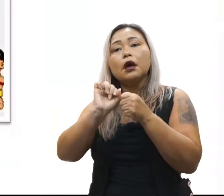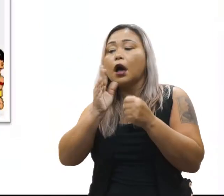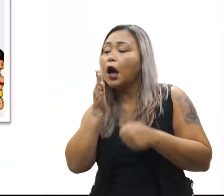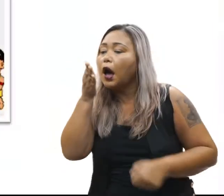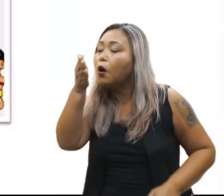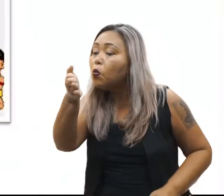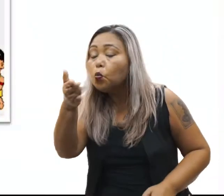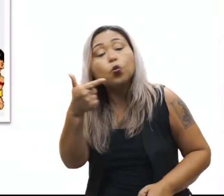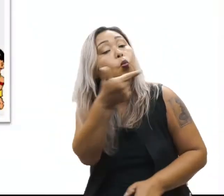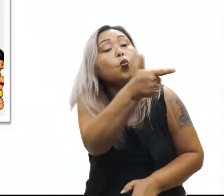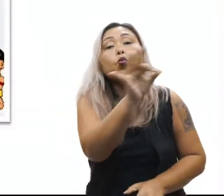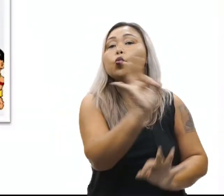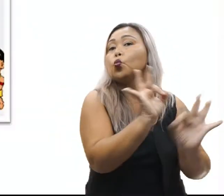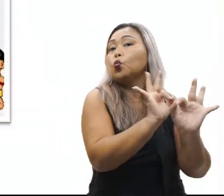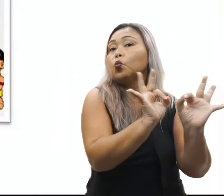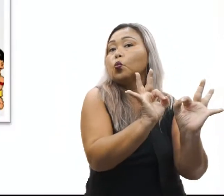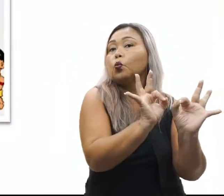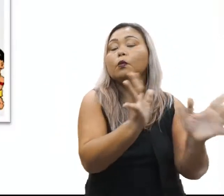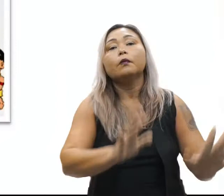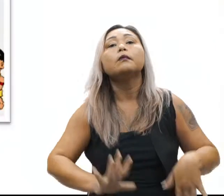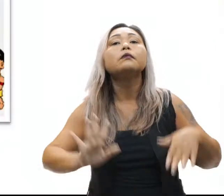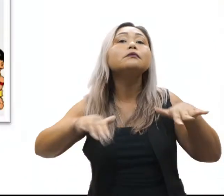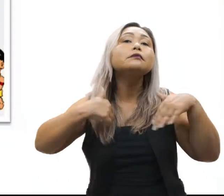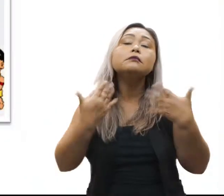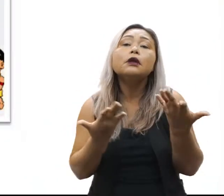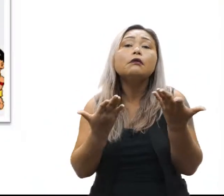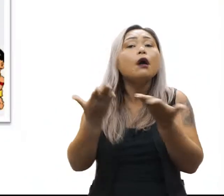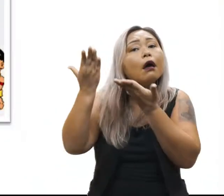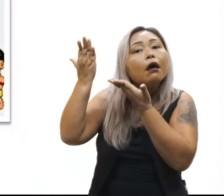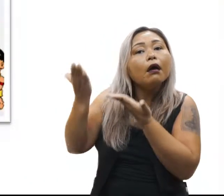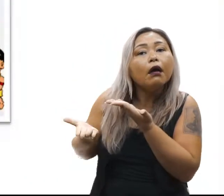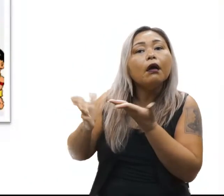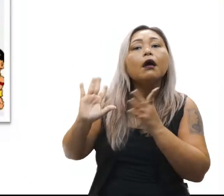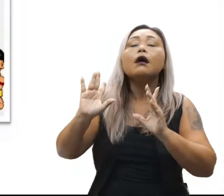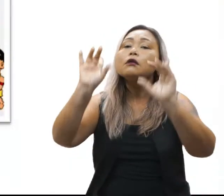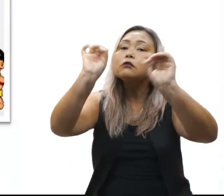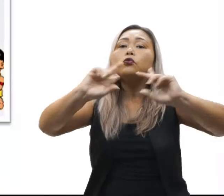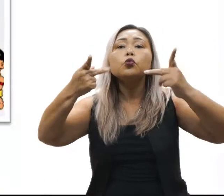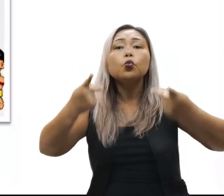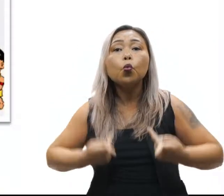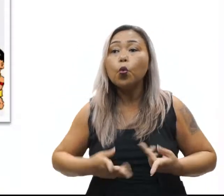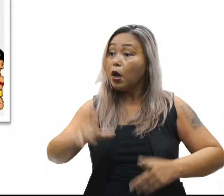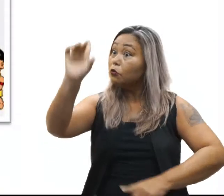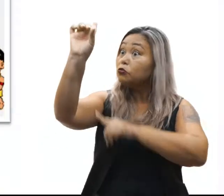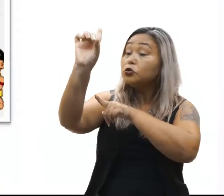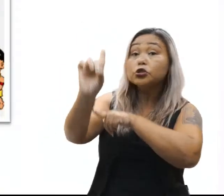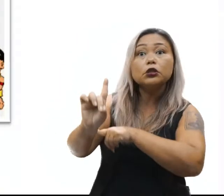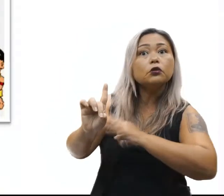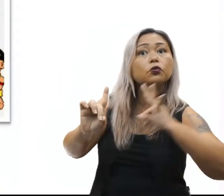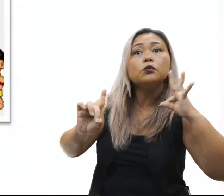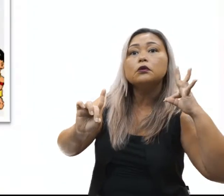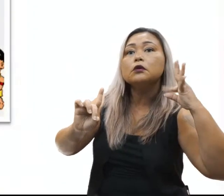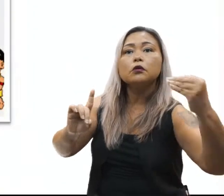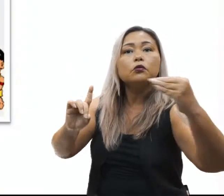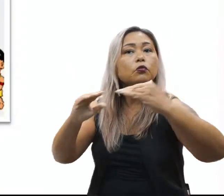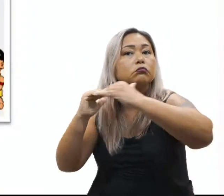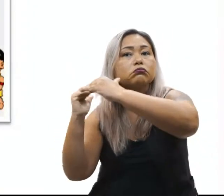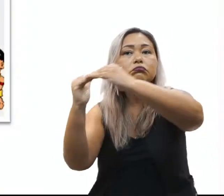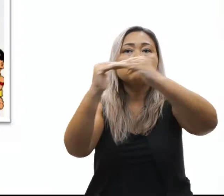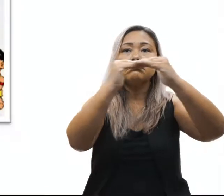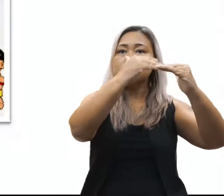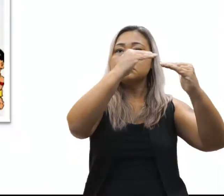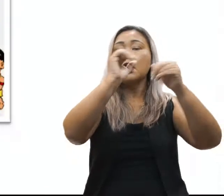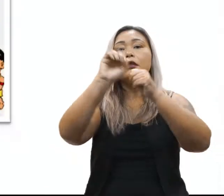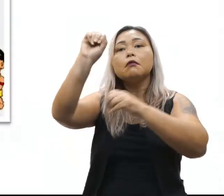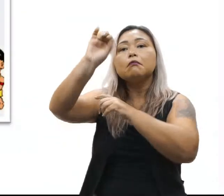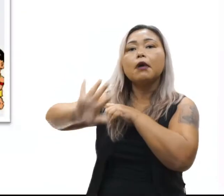outro. Então, gente, é isso. O direito humano ele é o direito de todos, né? A gente tem aqui só uma imagem